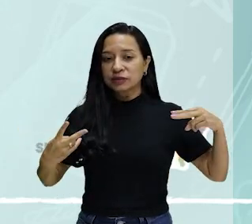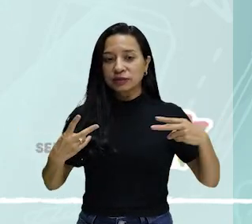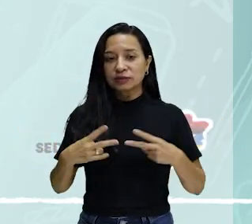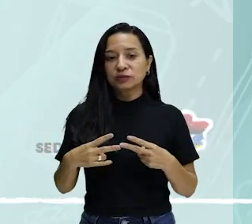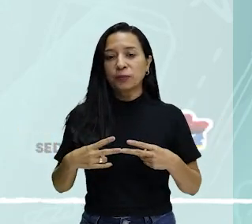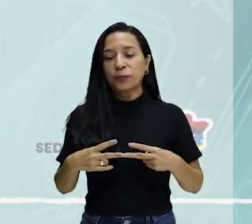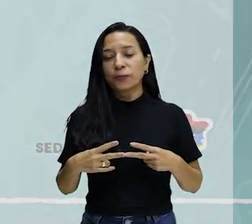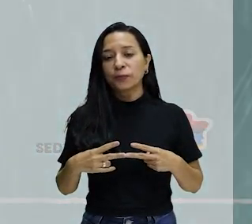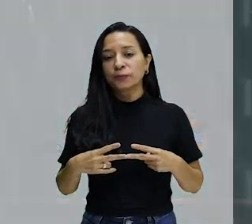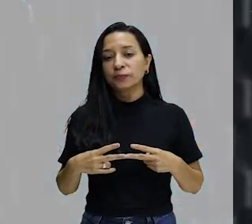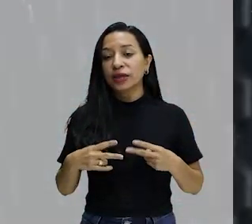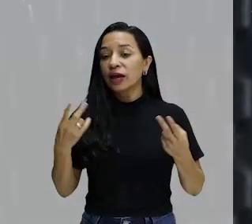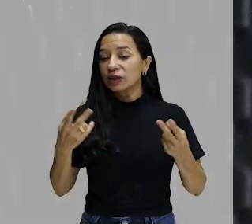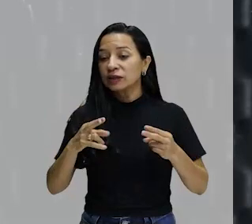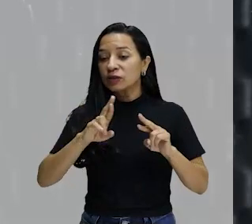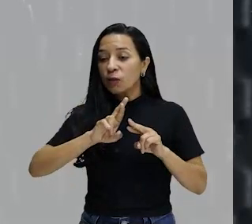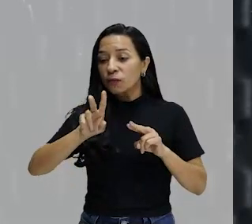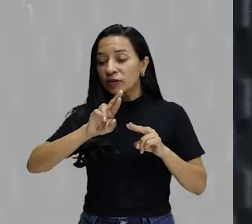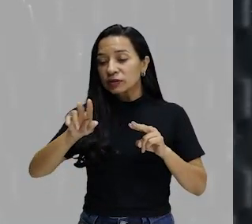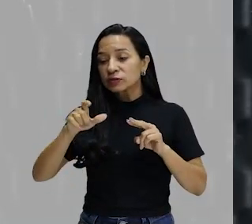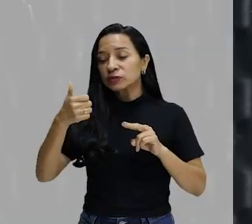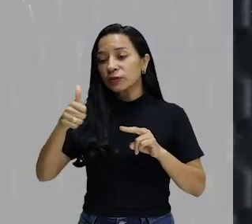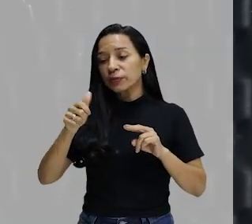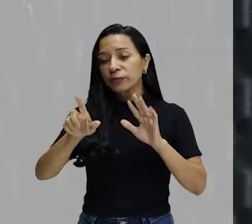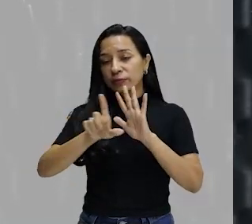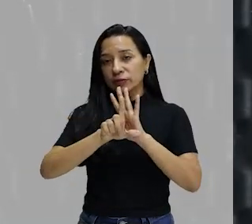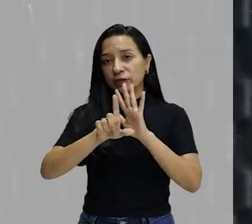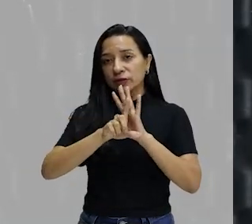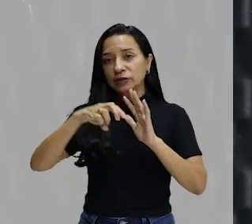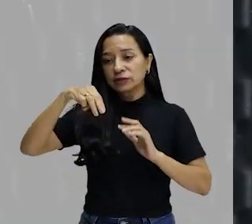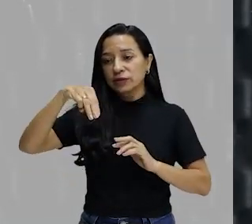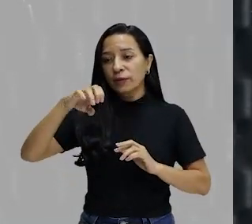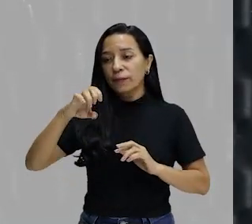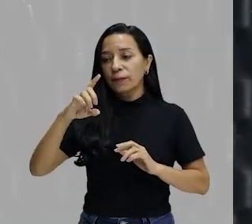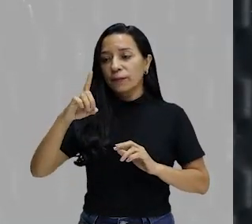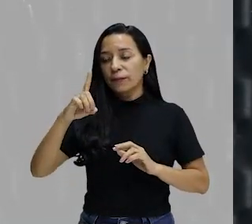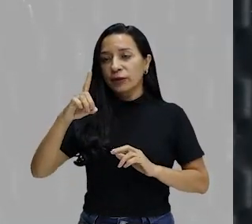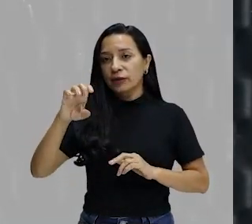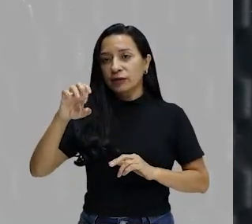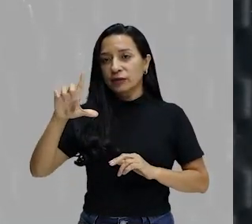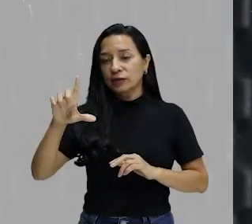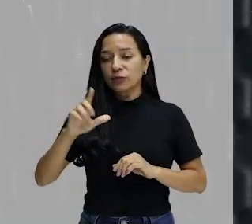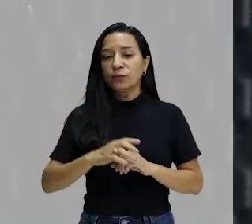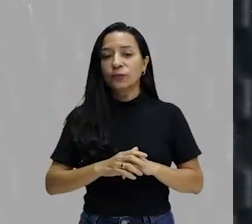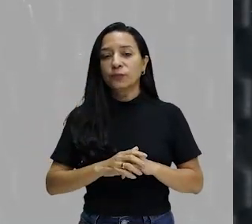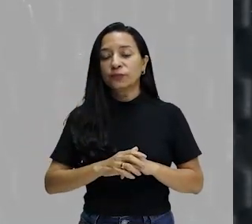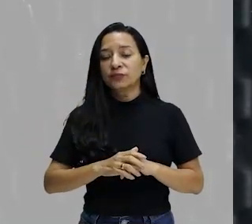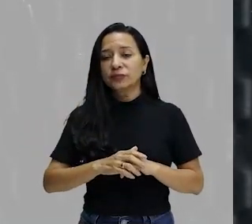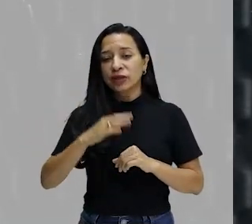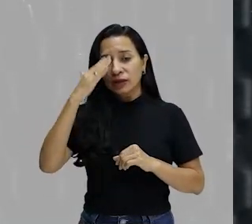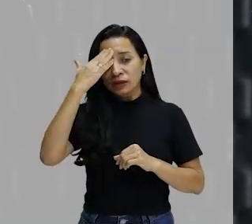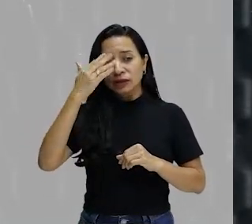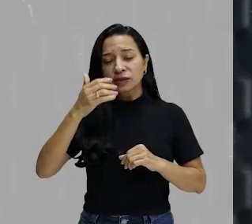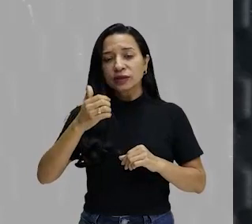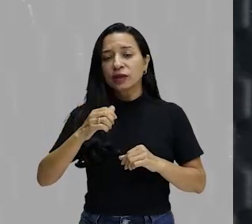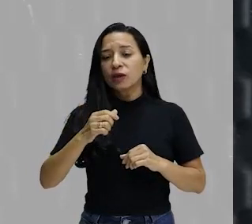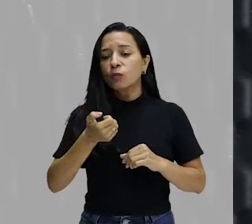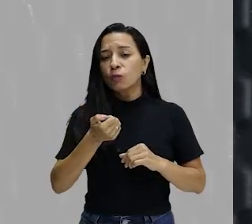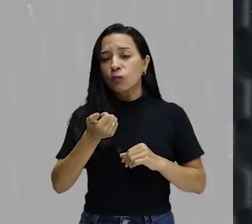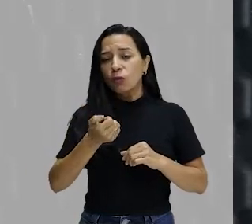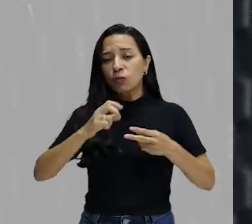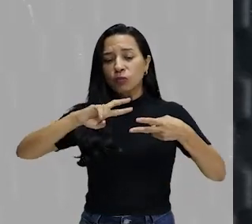variações da primeira lei de Mendel, tá bom? Então, a gente vai entender um pouco sobre a interação gênica, o que é interação